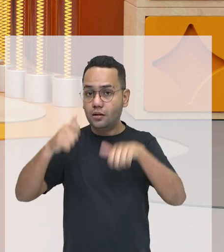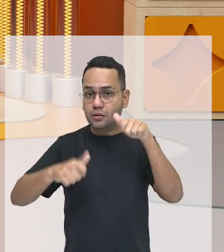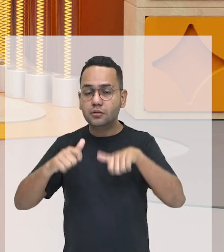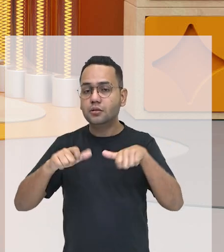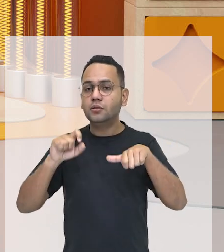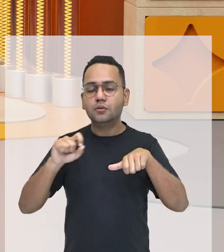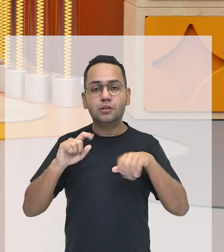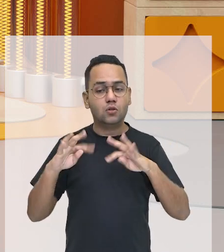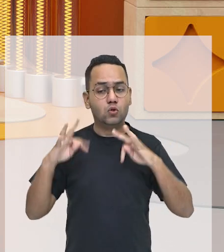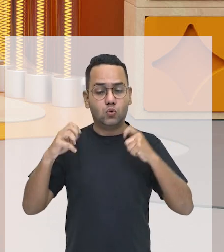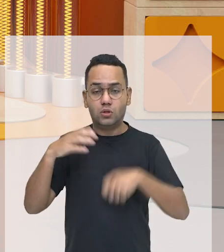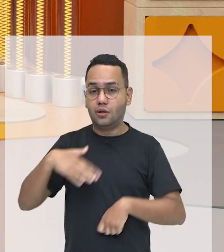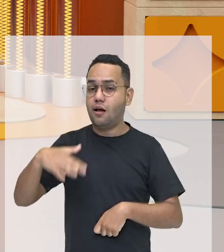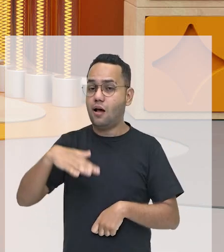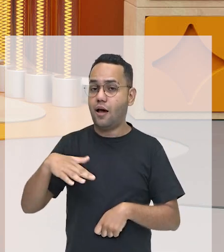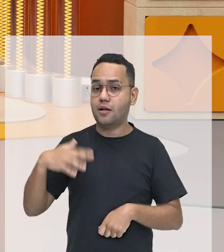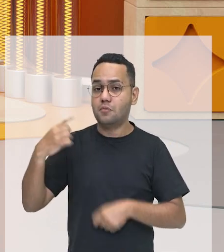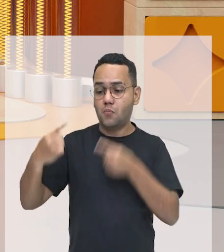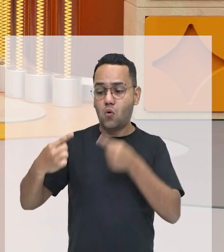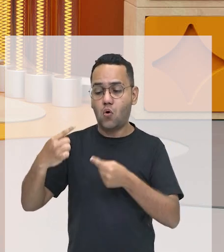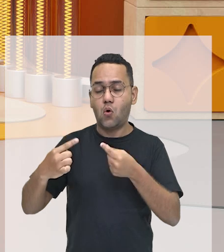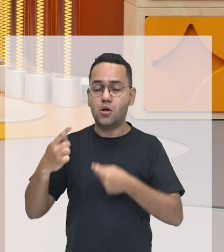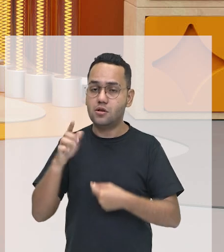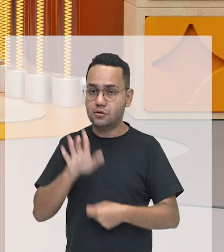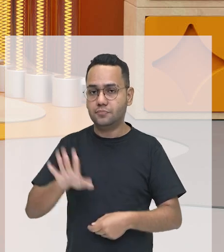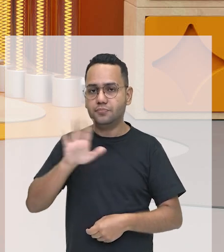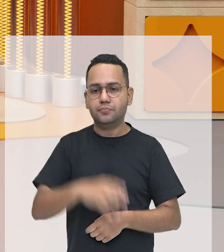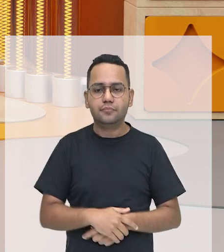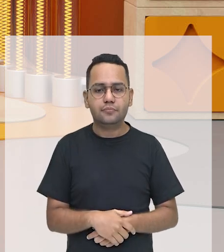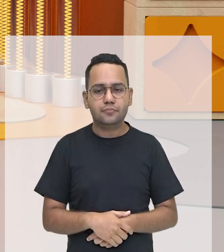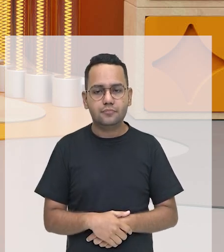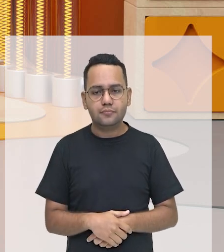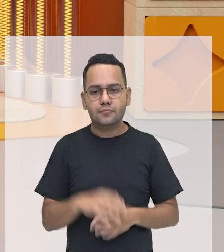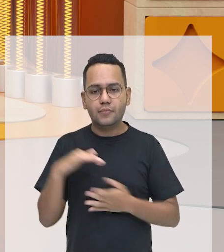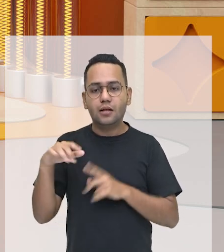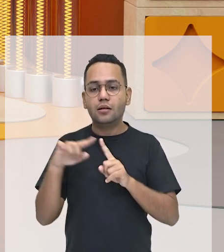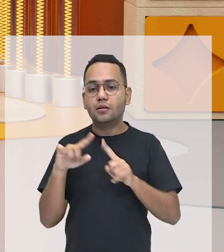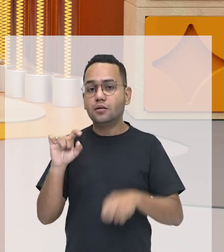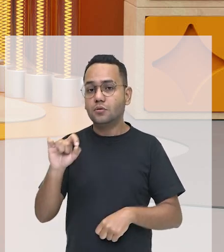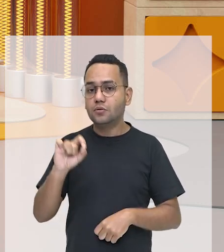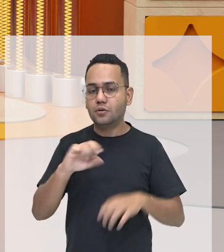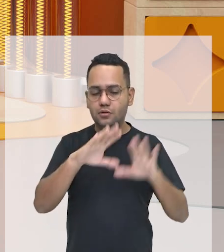características aí da geopolítica, tanto a parte da União Europeia quanto a parte da